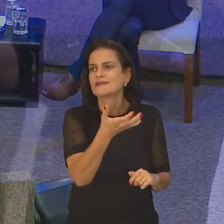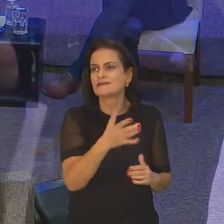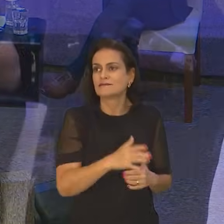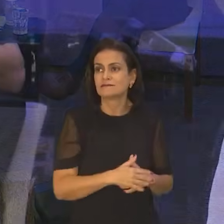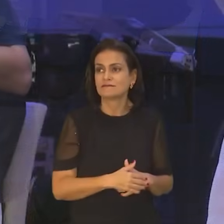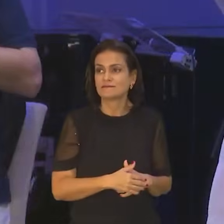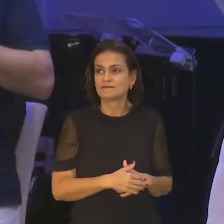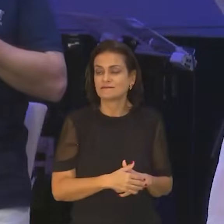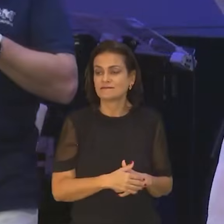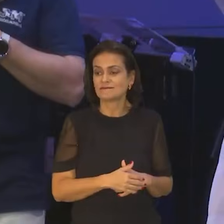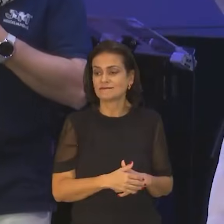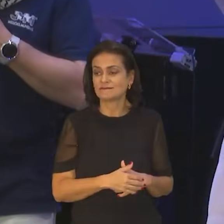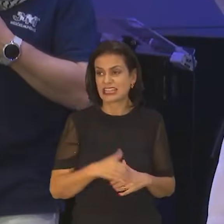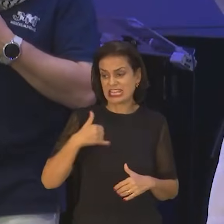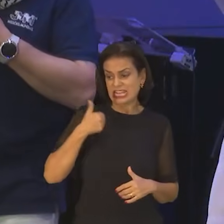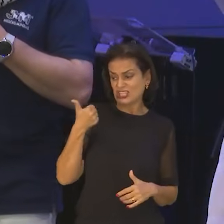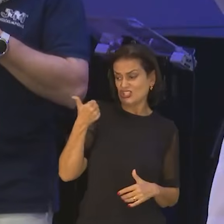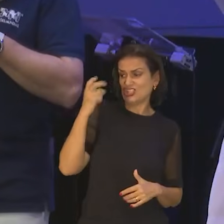Eu tinha 15 anos.